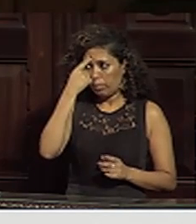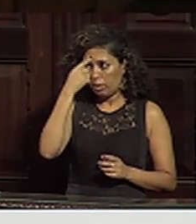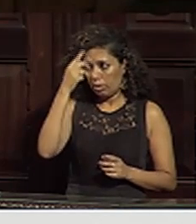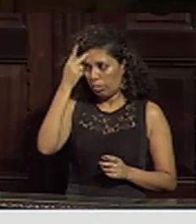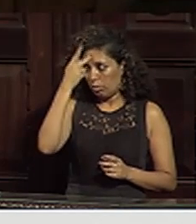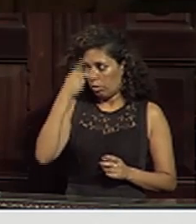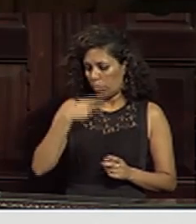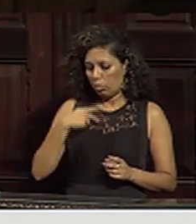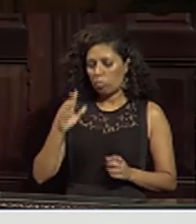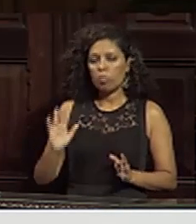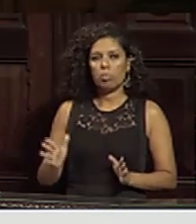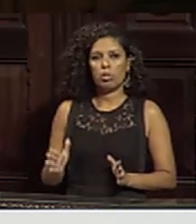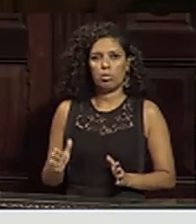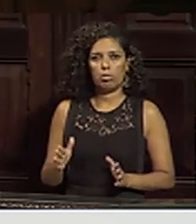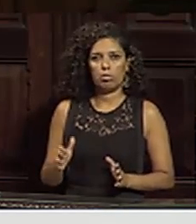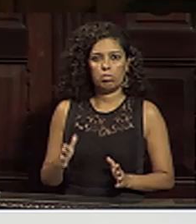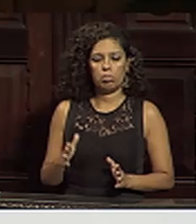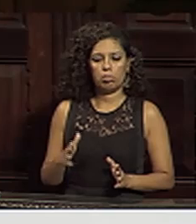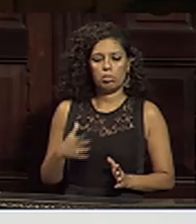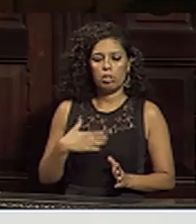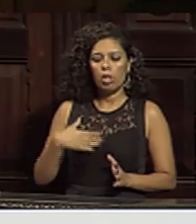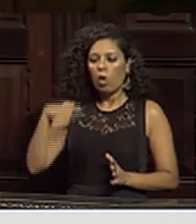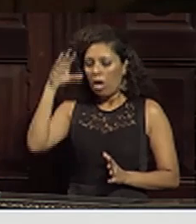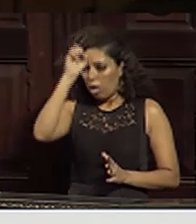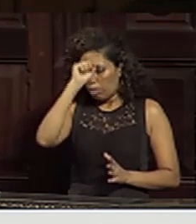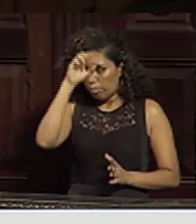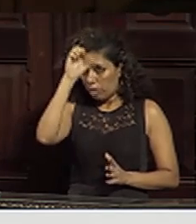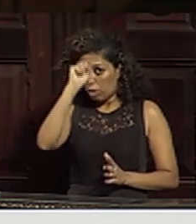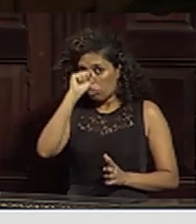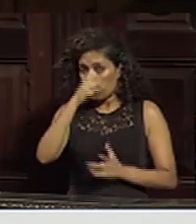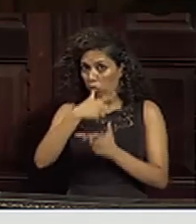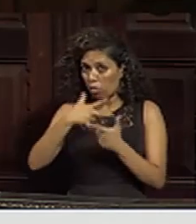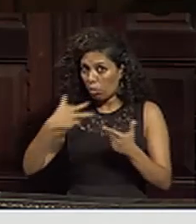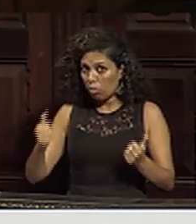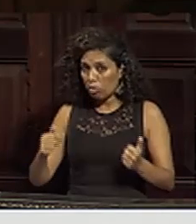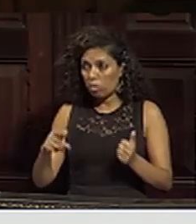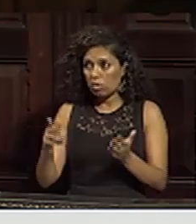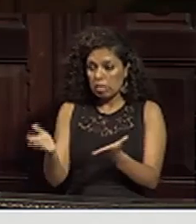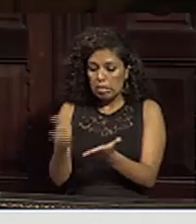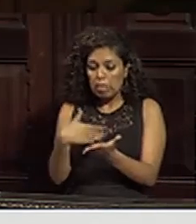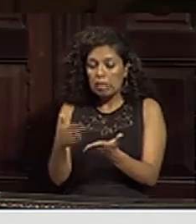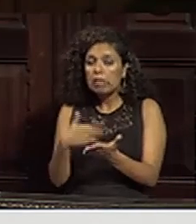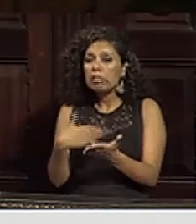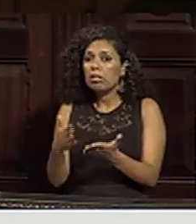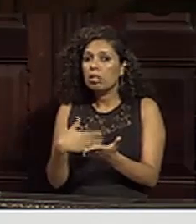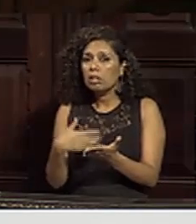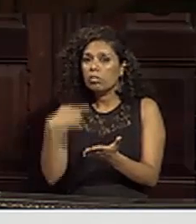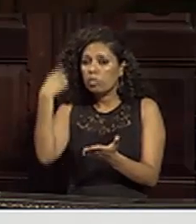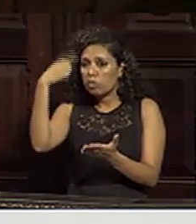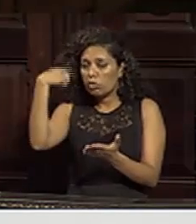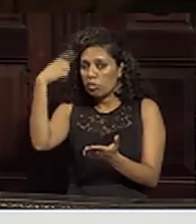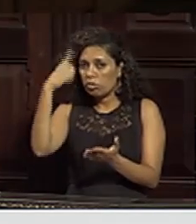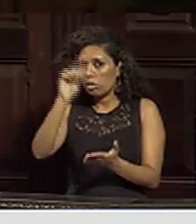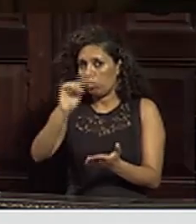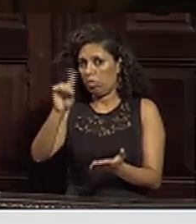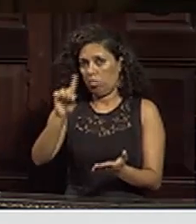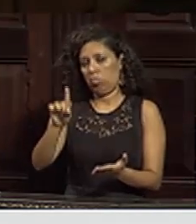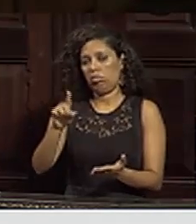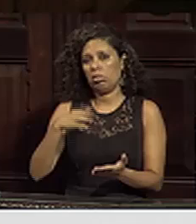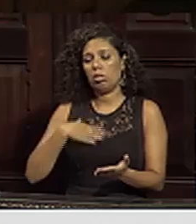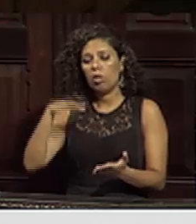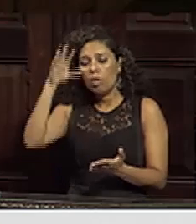Aprendi, não nos livros de direito, mas aprendi, deputado Paulo